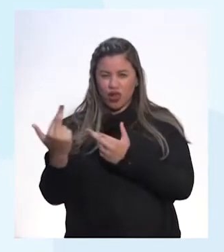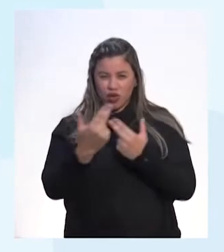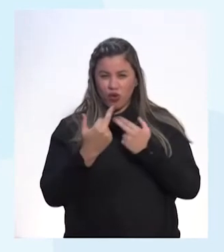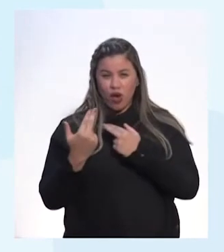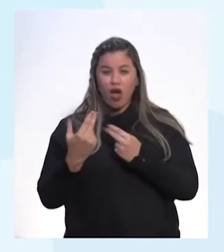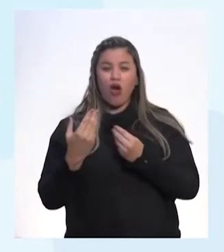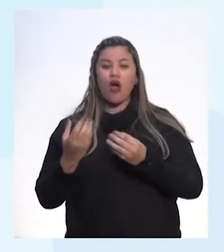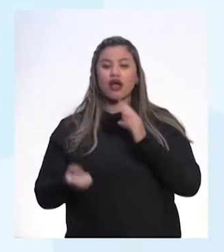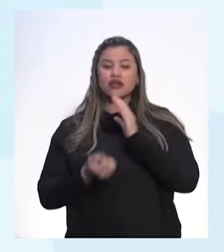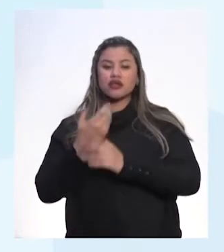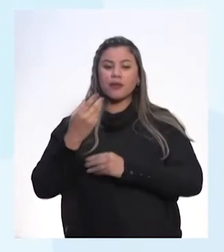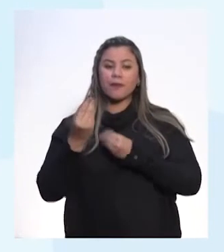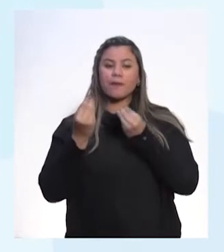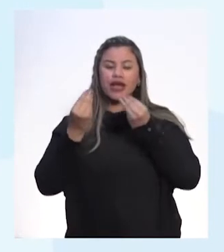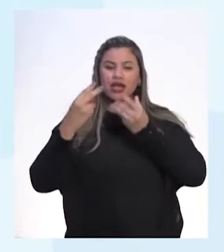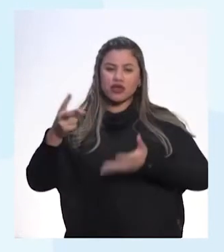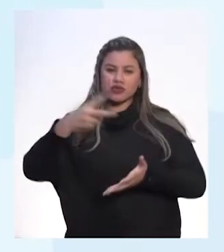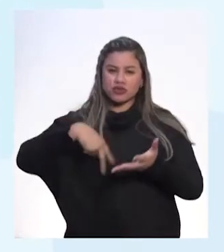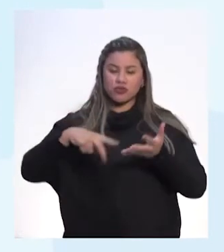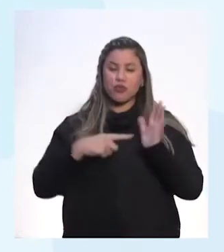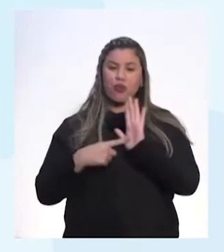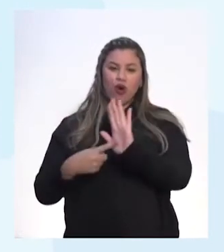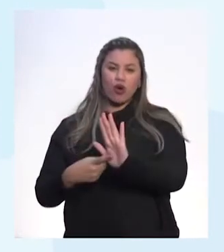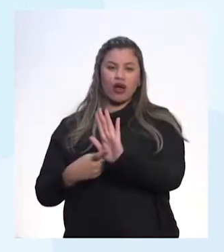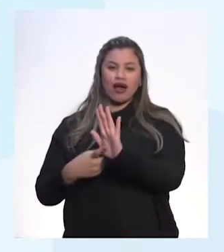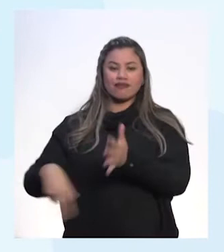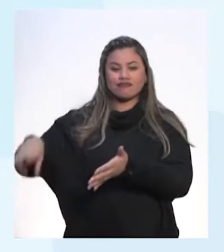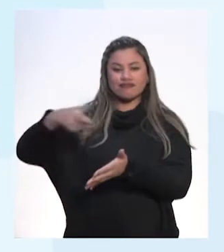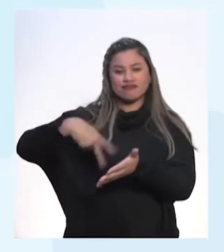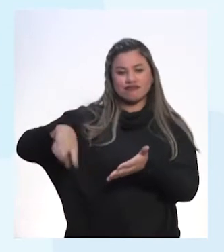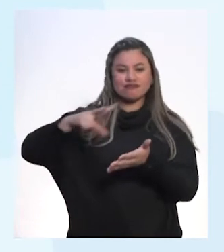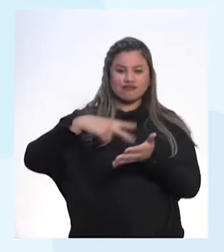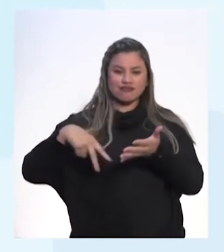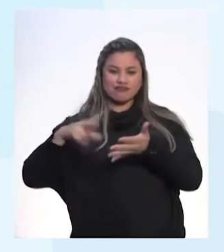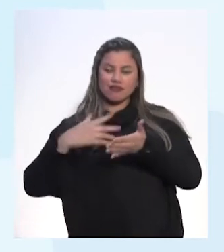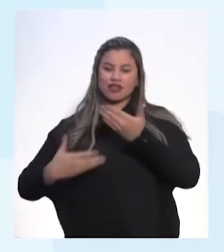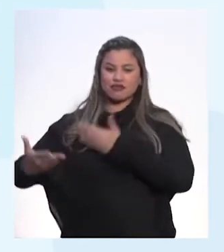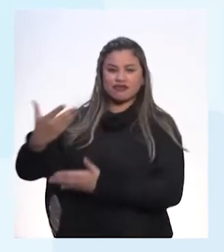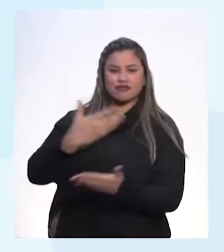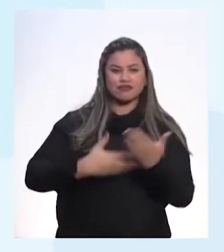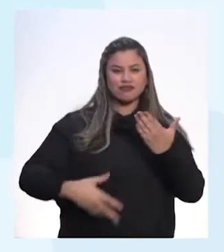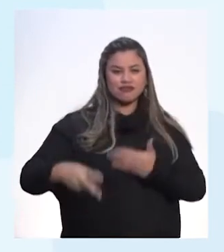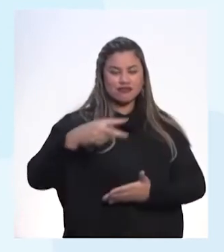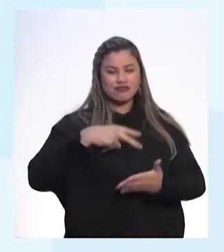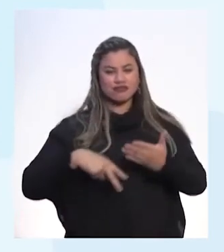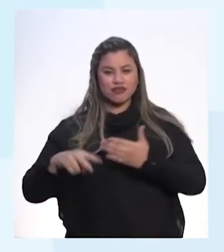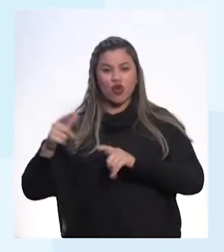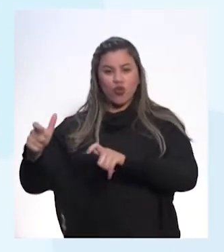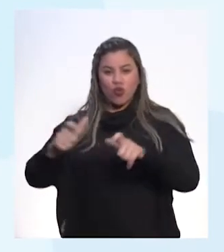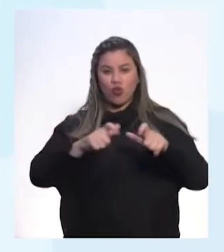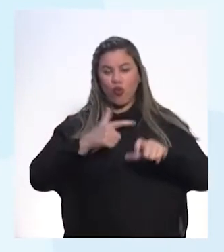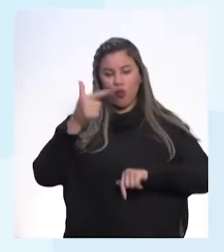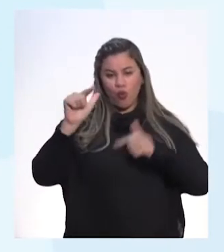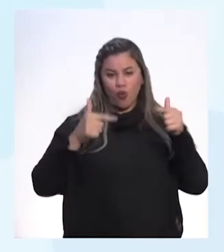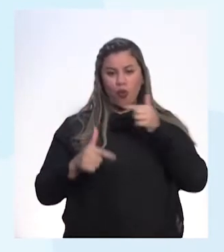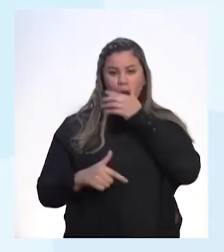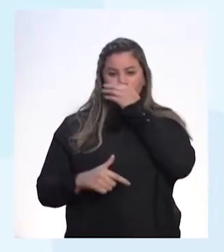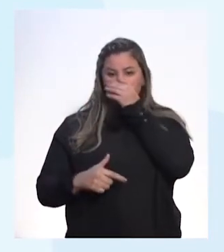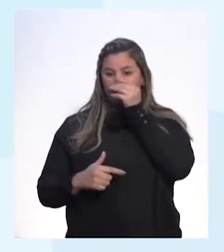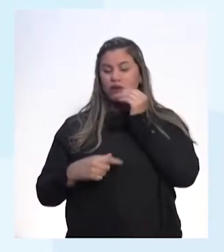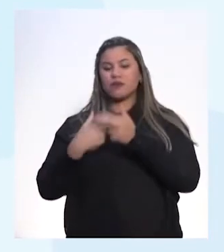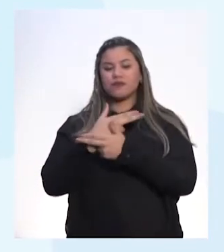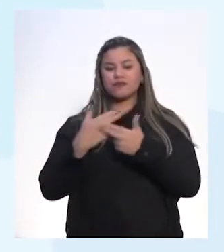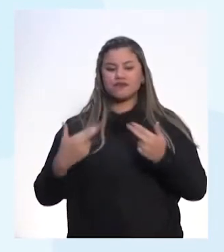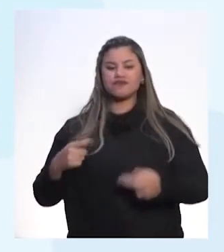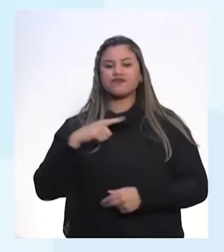dançarinos tenham a oportunidade de mostrar o seu trabalho, interagir com outros dançarinos e coreógrafos de outras companhias, né, nas mais variadas